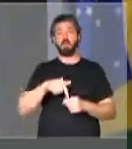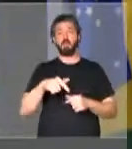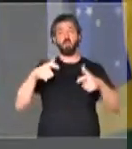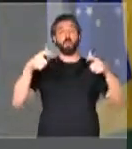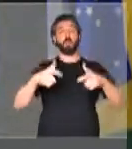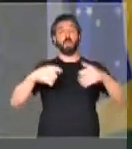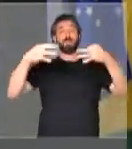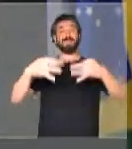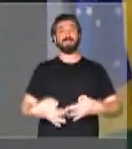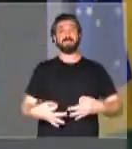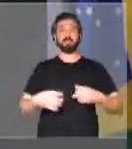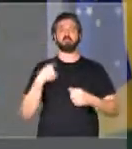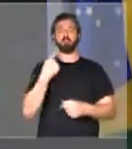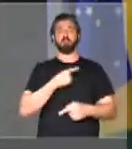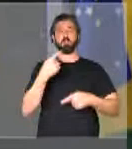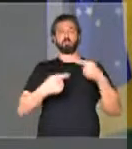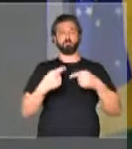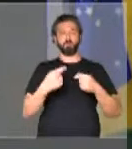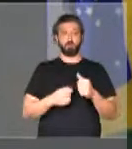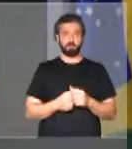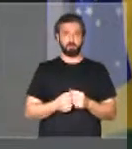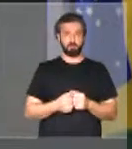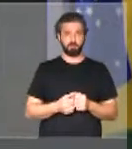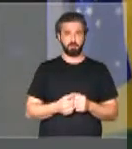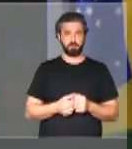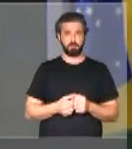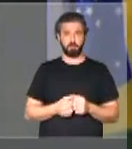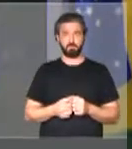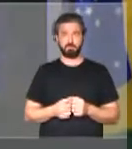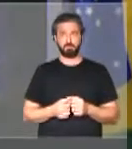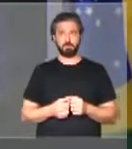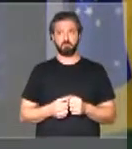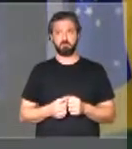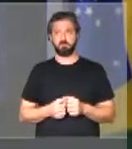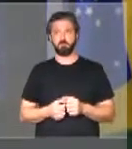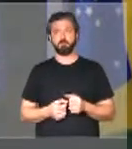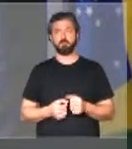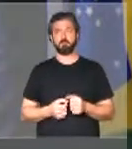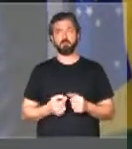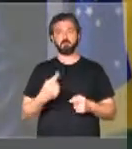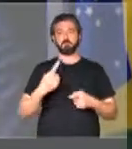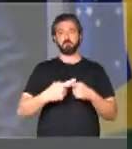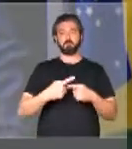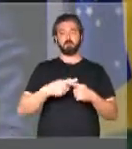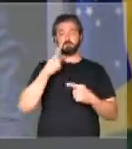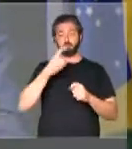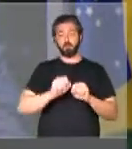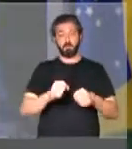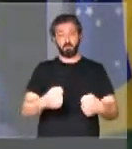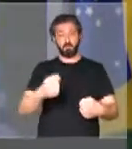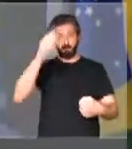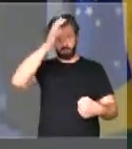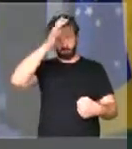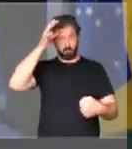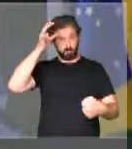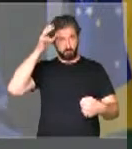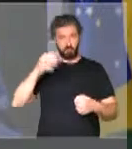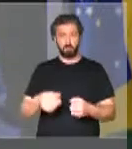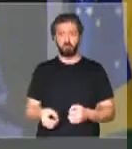foro ideal para nós discutirmos isso. Quando nós falamos aqui, defesa do